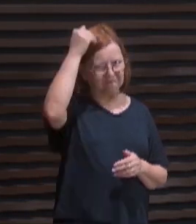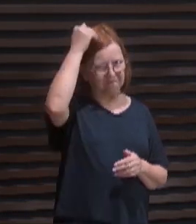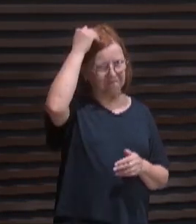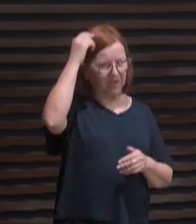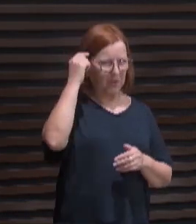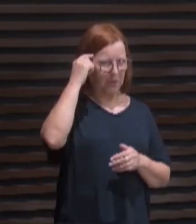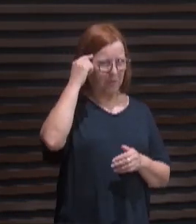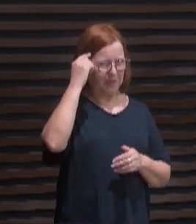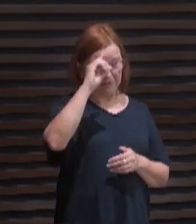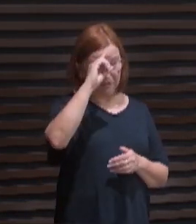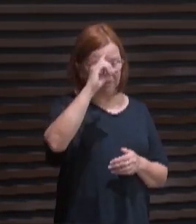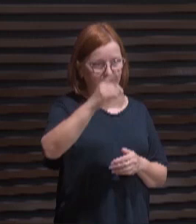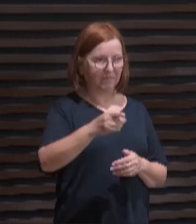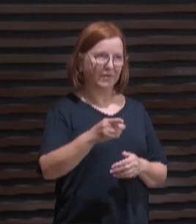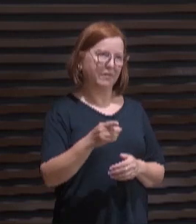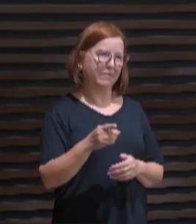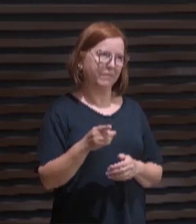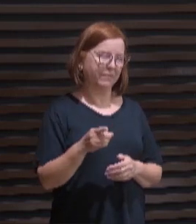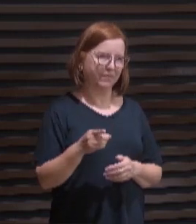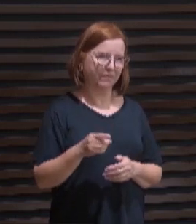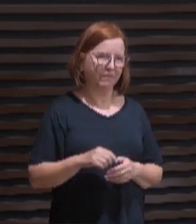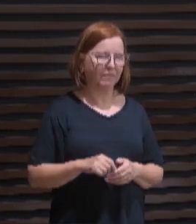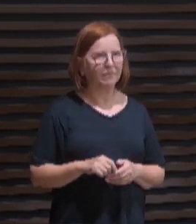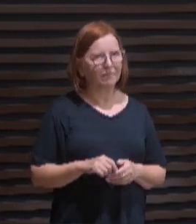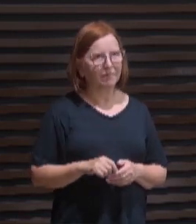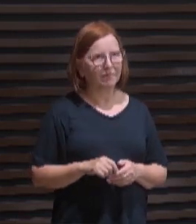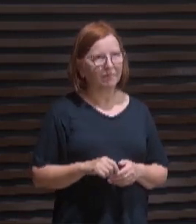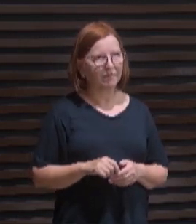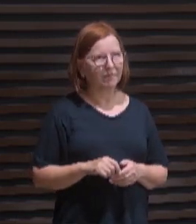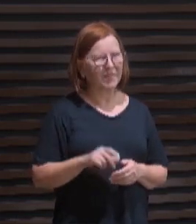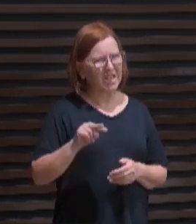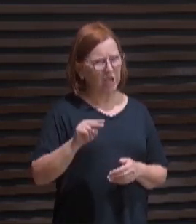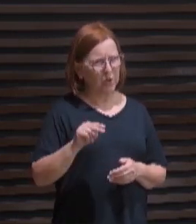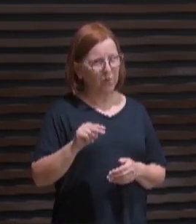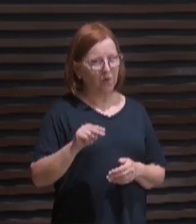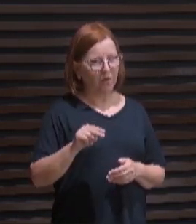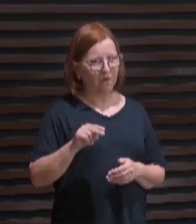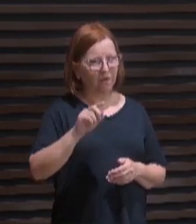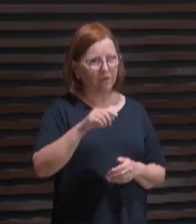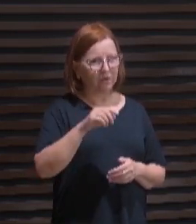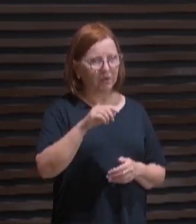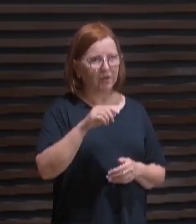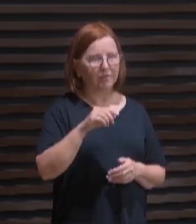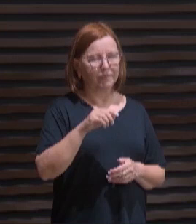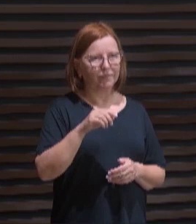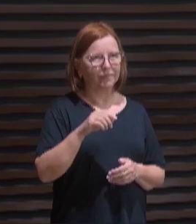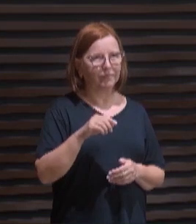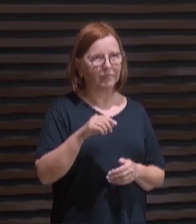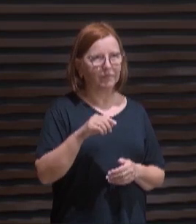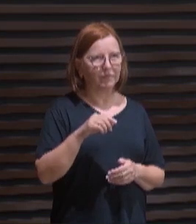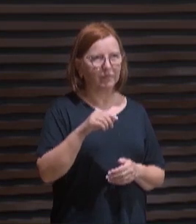Pensamentos que dominam. É como se você ficasse hipnotizado